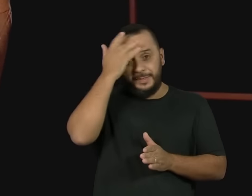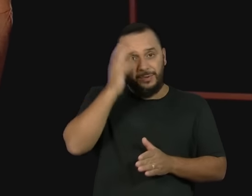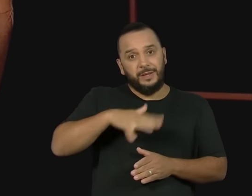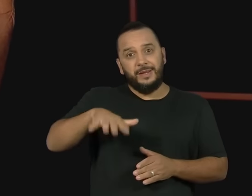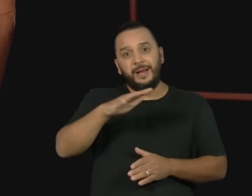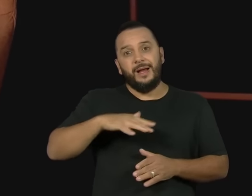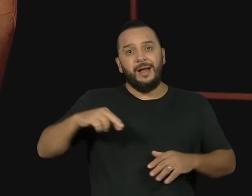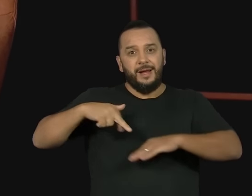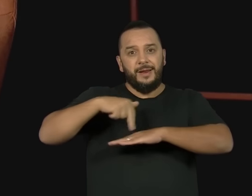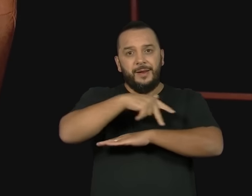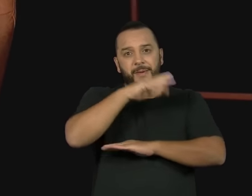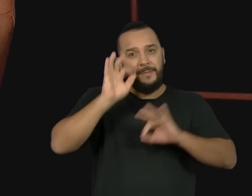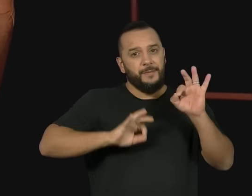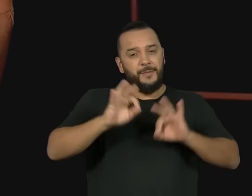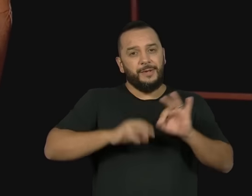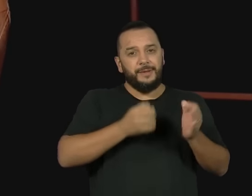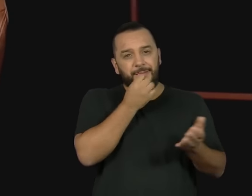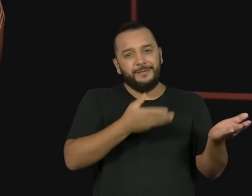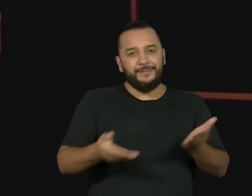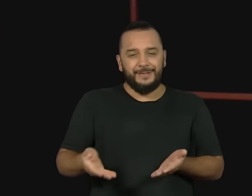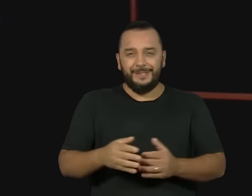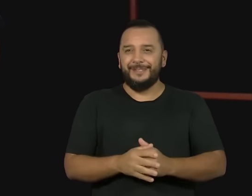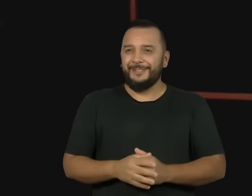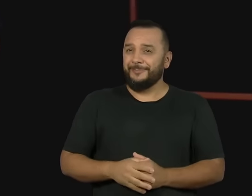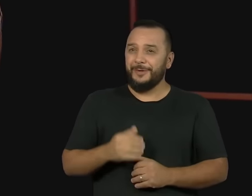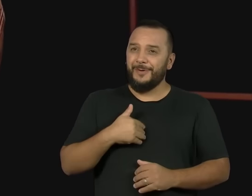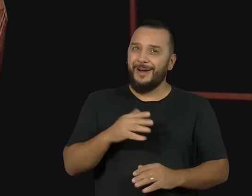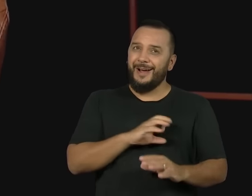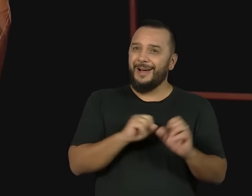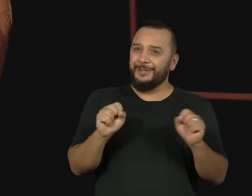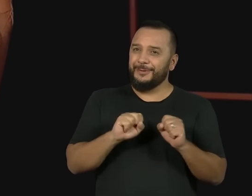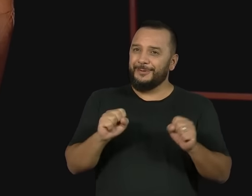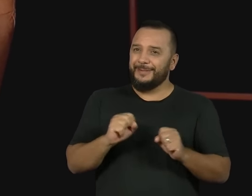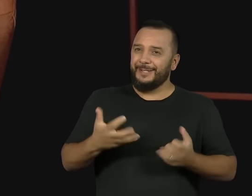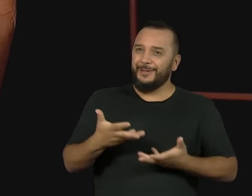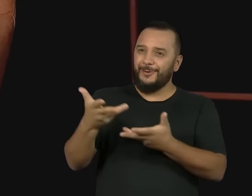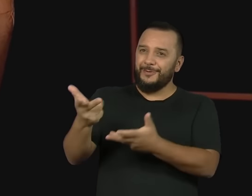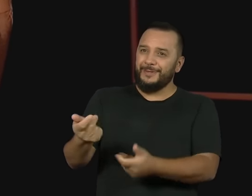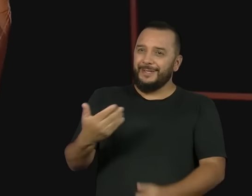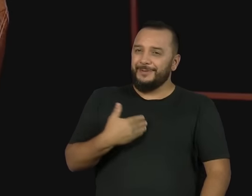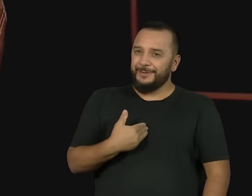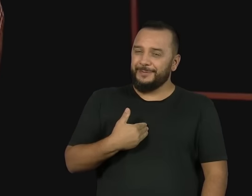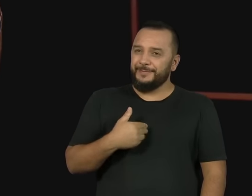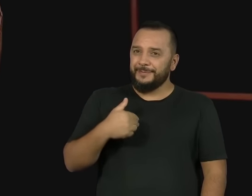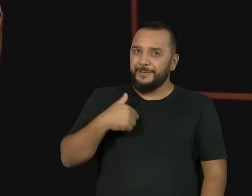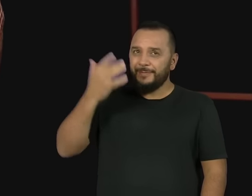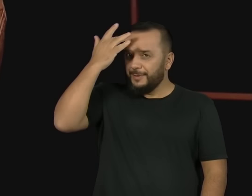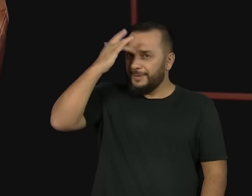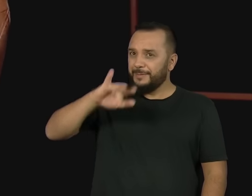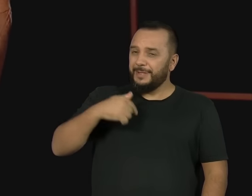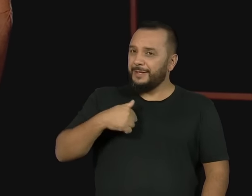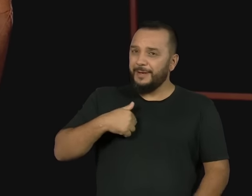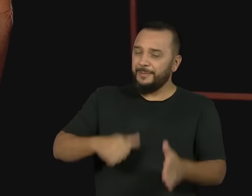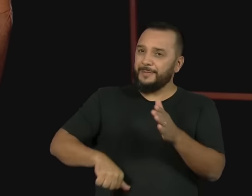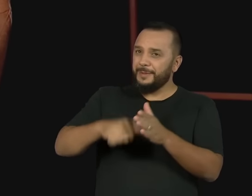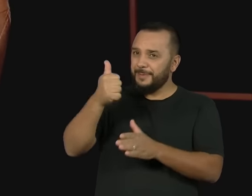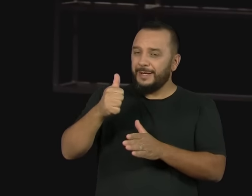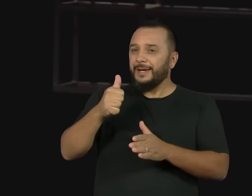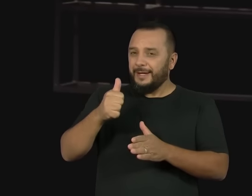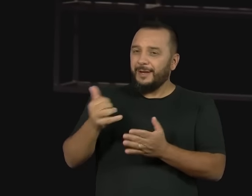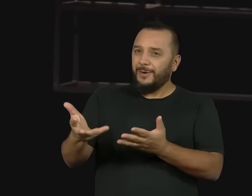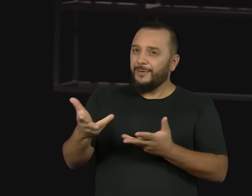Seja bem-vinda. Mas eu adorei, né, que vocês me convidaram. Eu não sabia que a primeira da